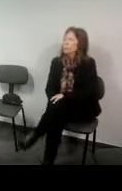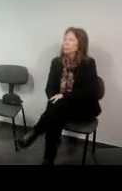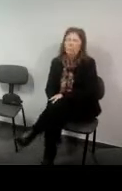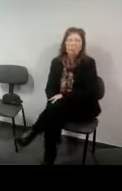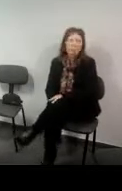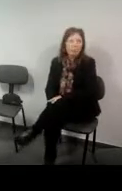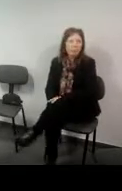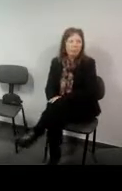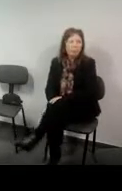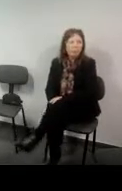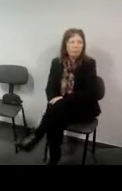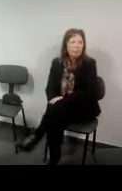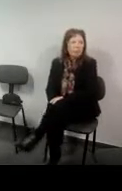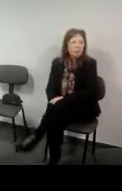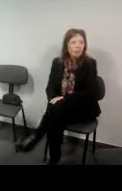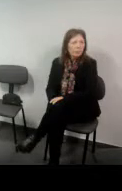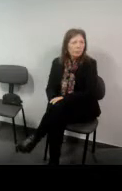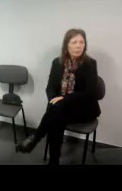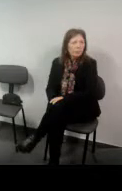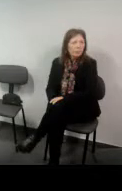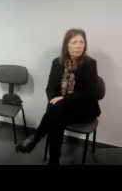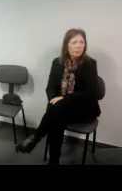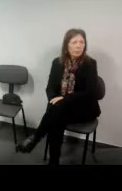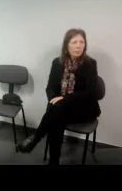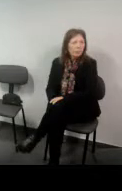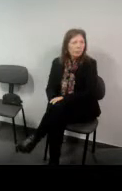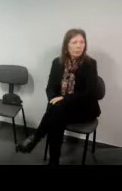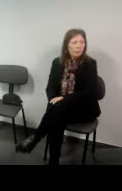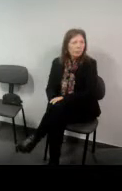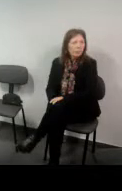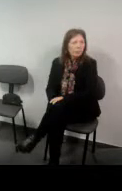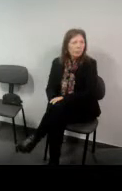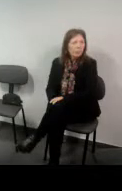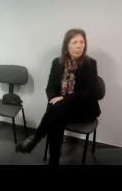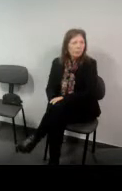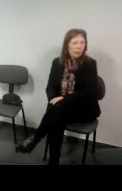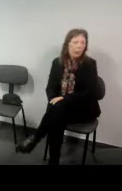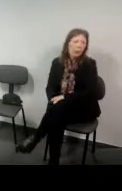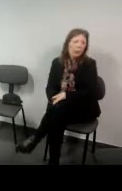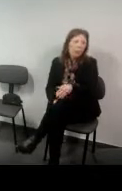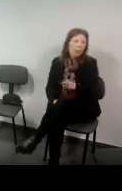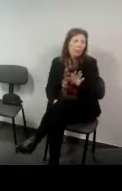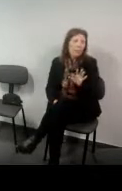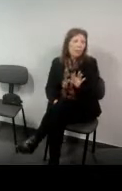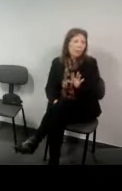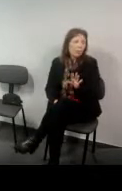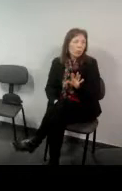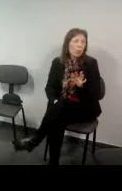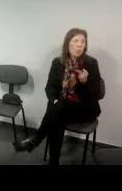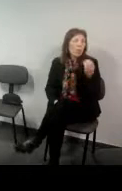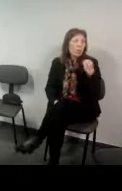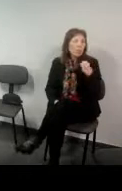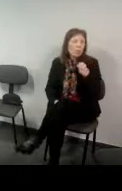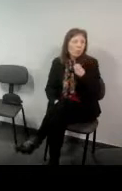pergunta. E o que gera o desequilíbrio do laringe? Isso é energético. Aí